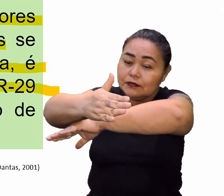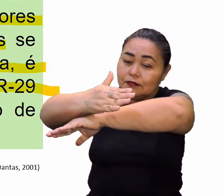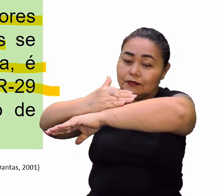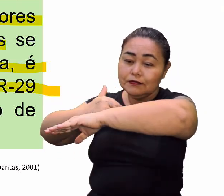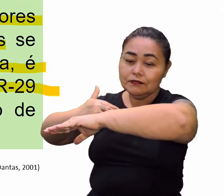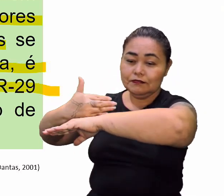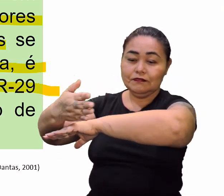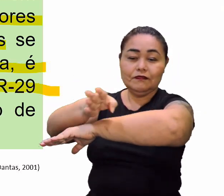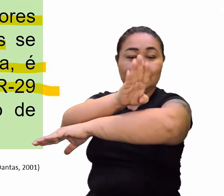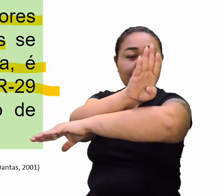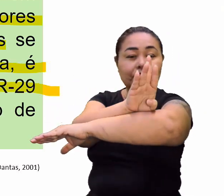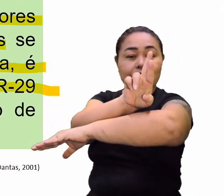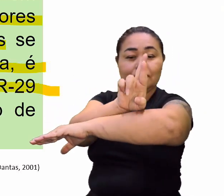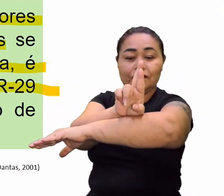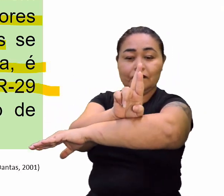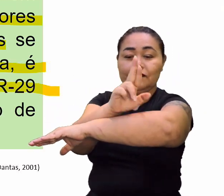da